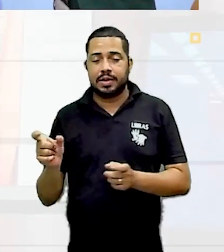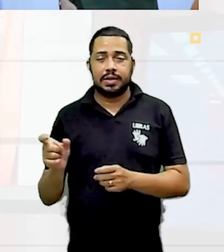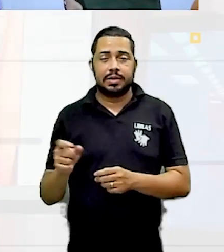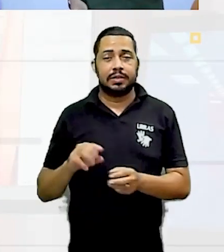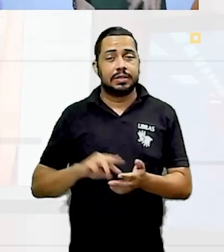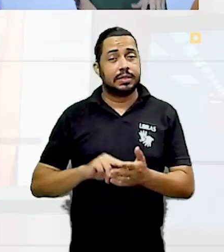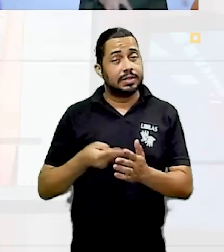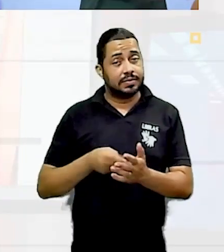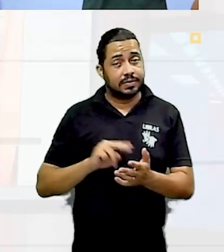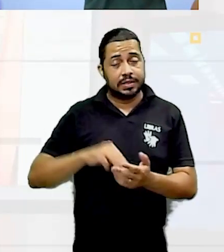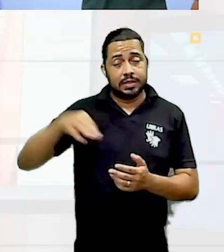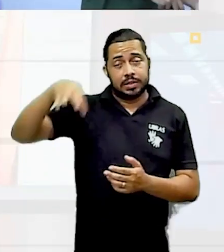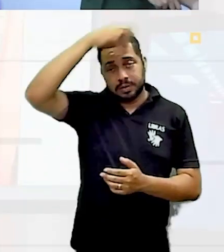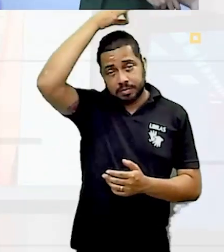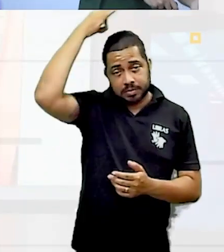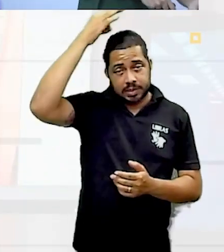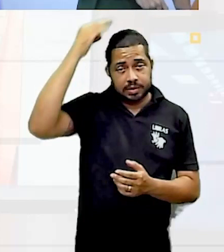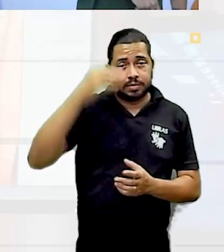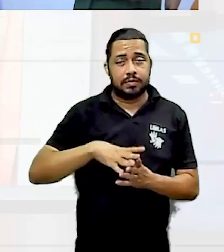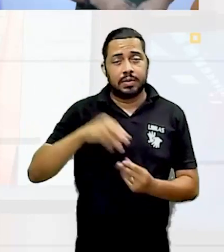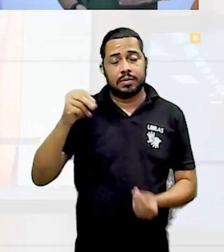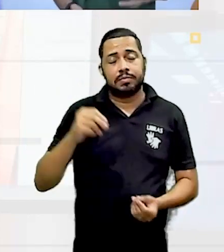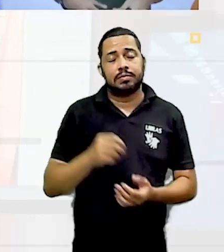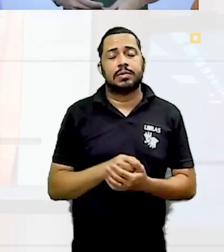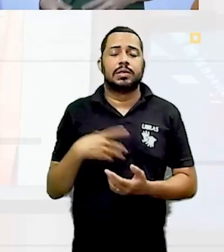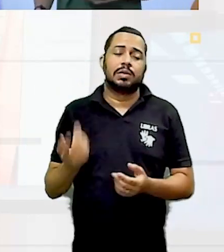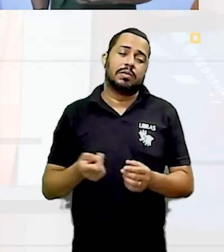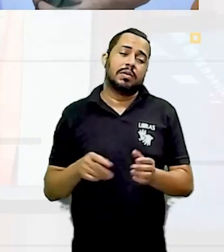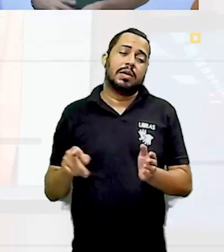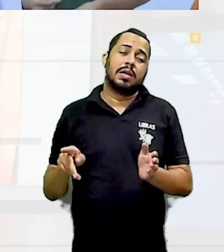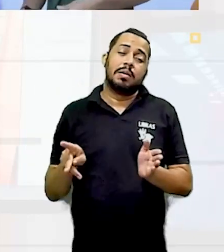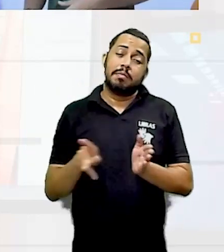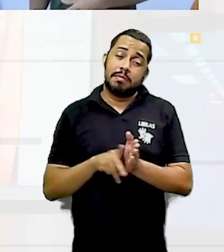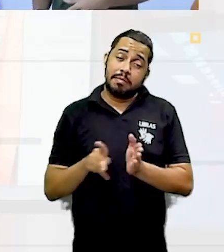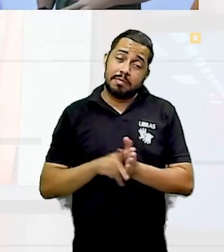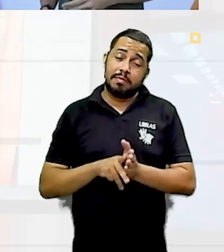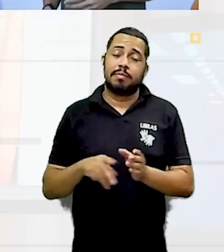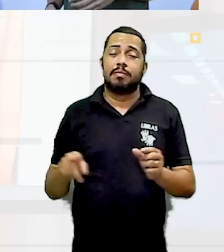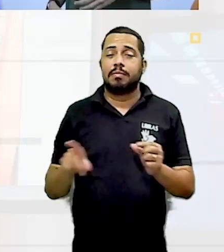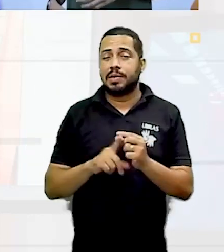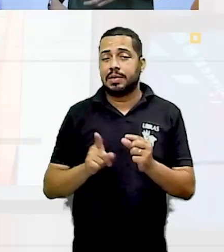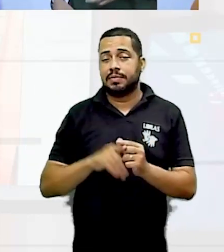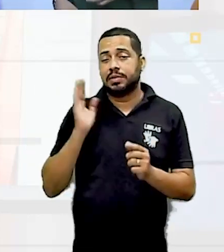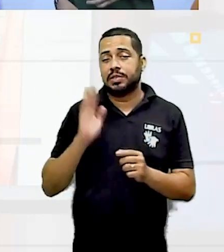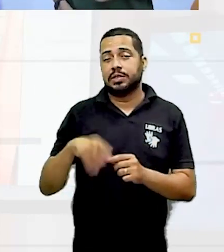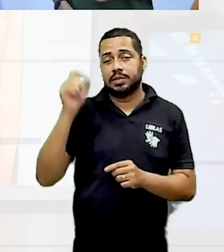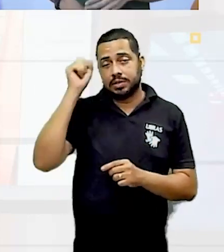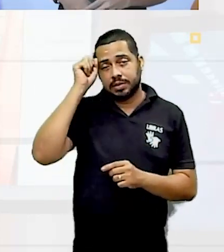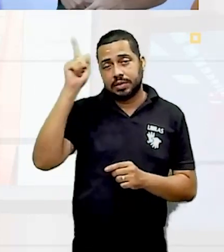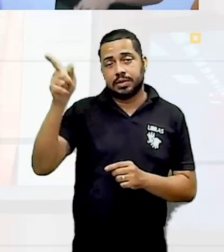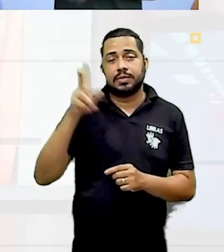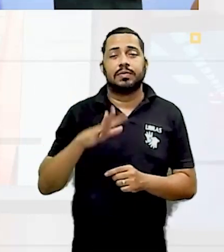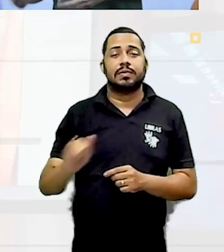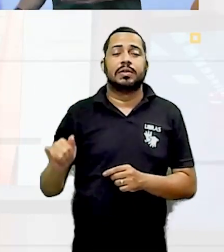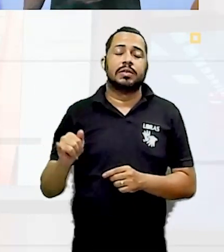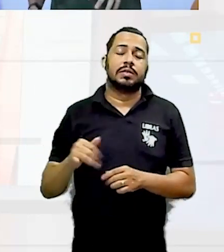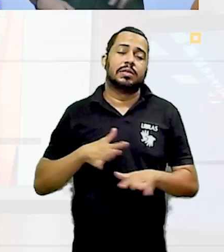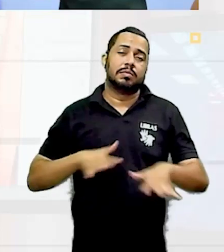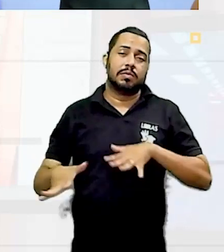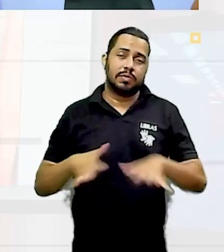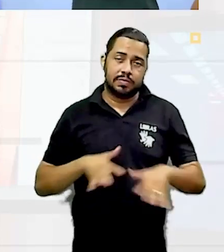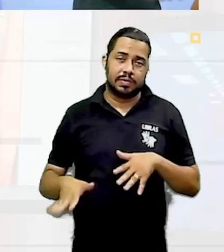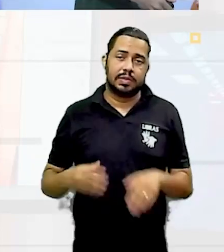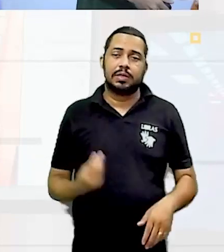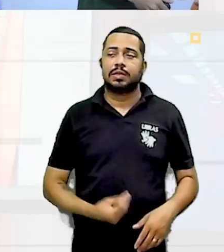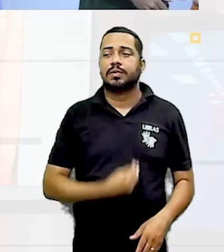espírito ou alma. Então a própria palavra animação já dá a ideia de que vai ser a ilusão de movimento, vai ser